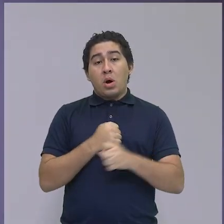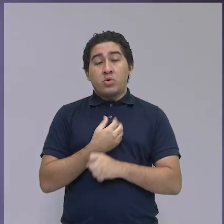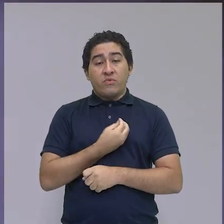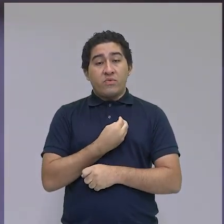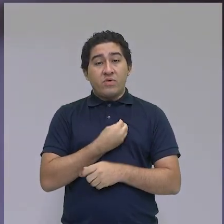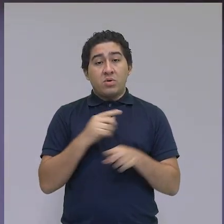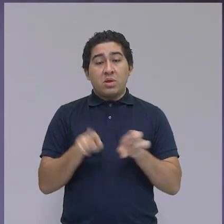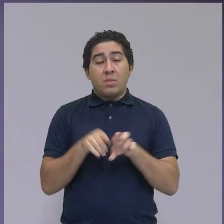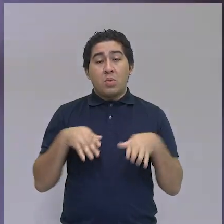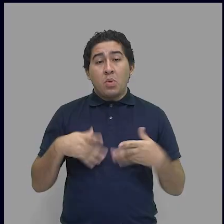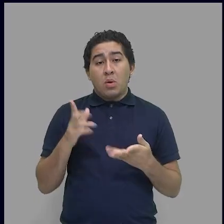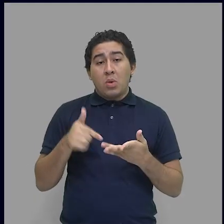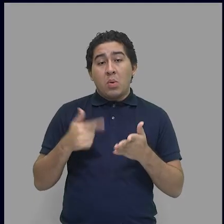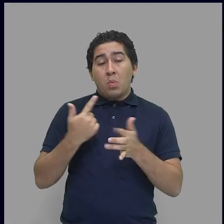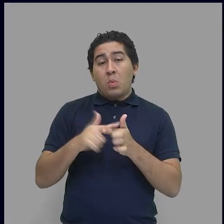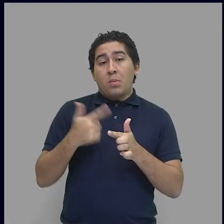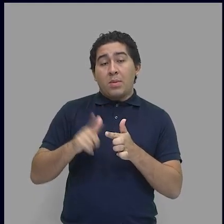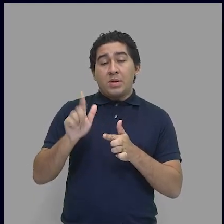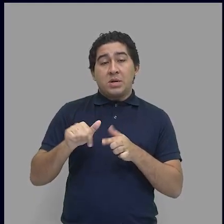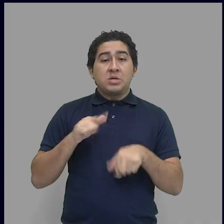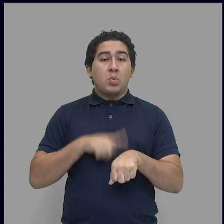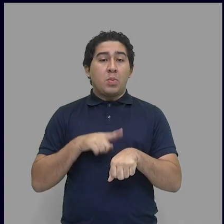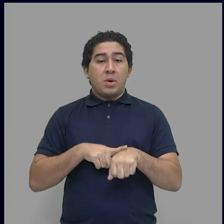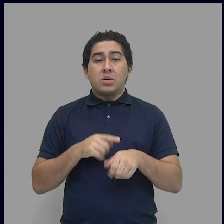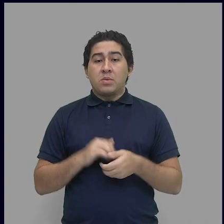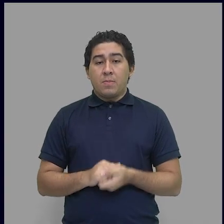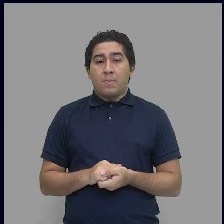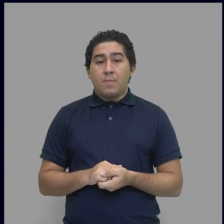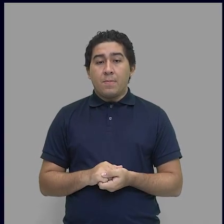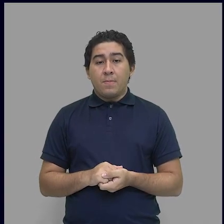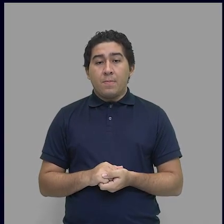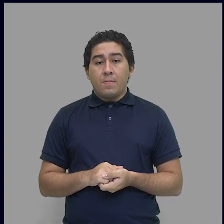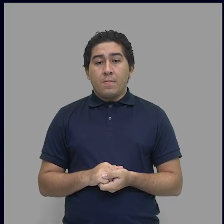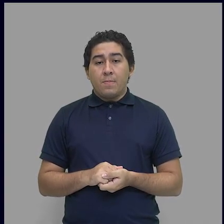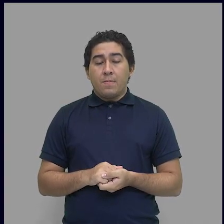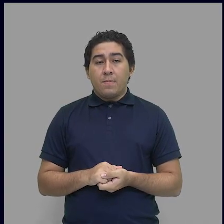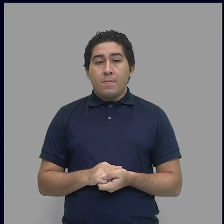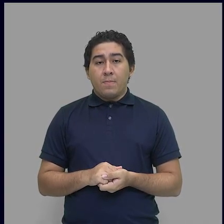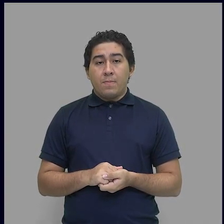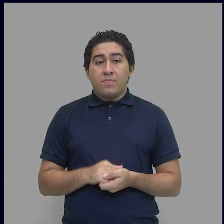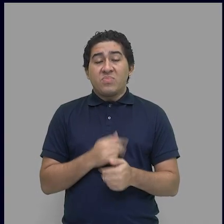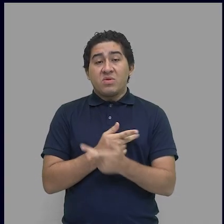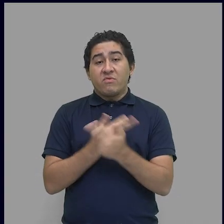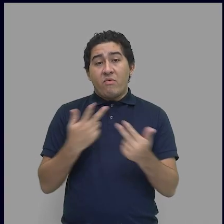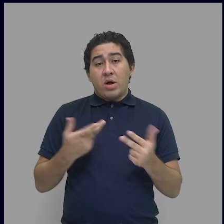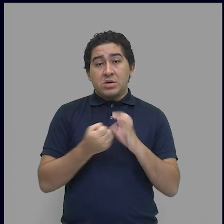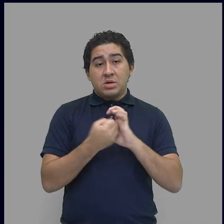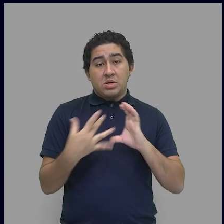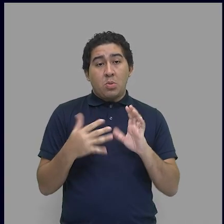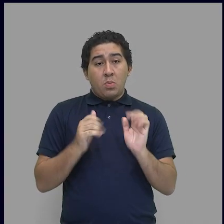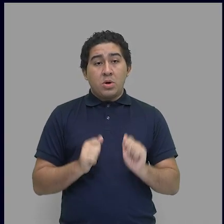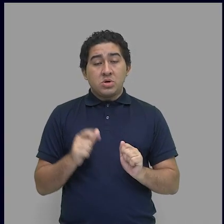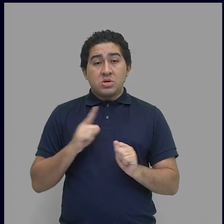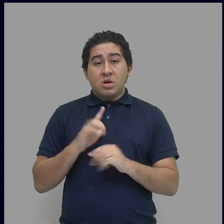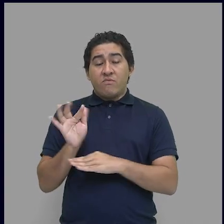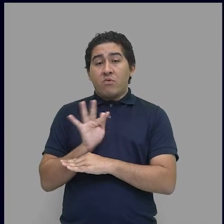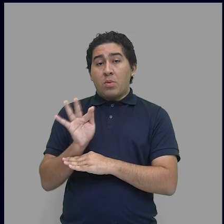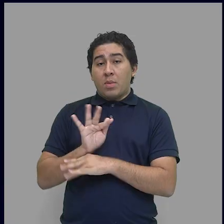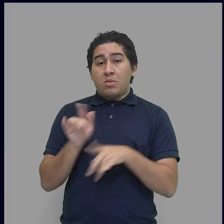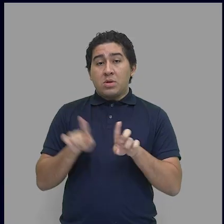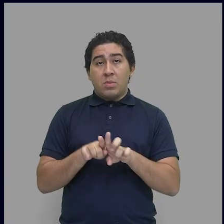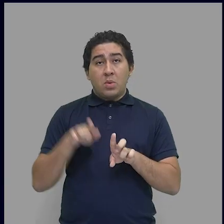qual era a crise daquele momento. Diversidade de estilo pode variar de um estilo mais formal a uma